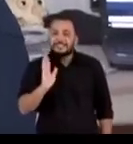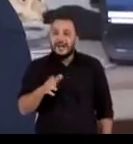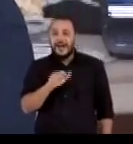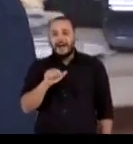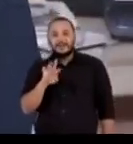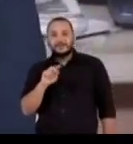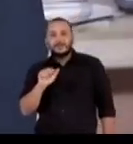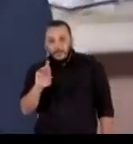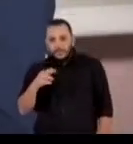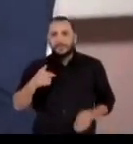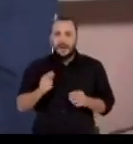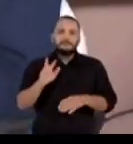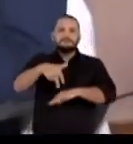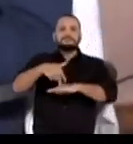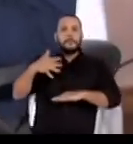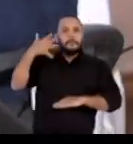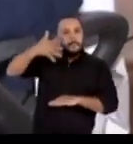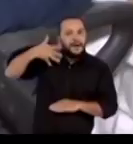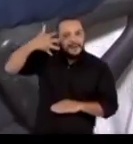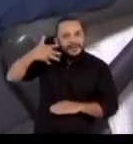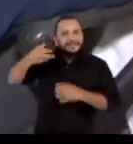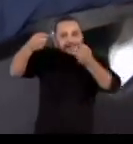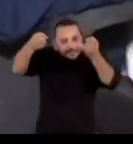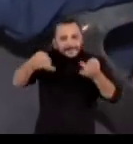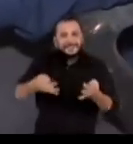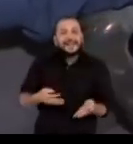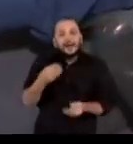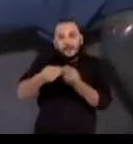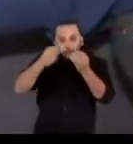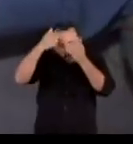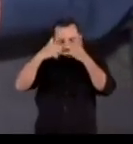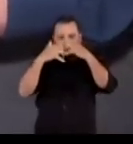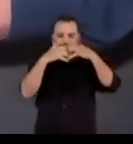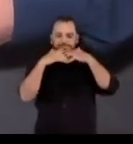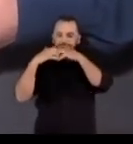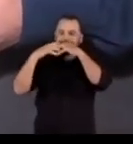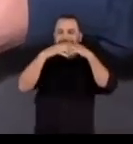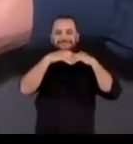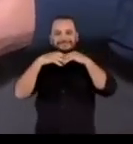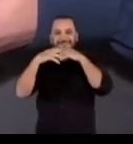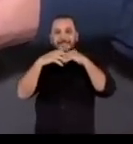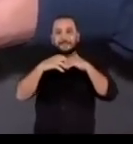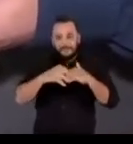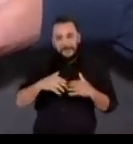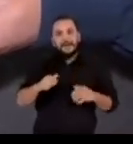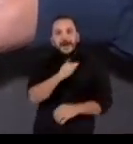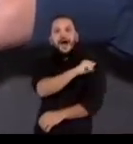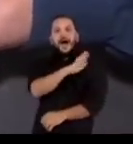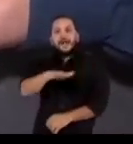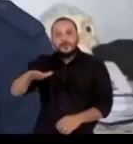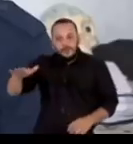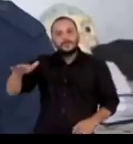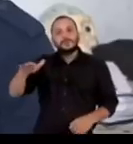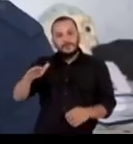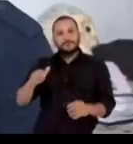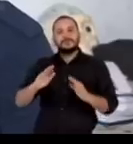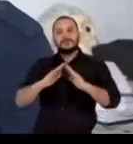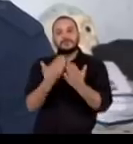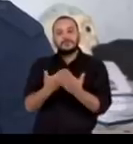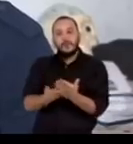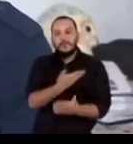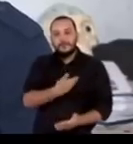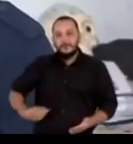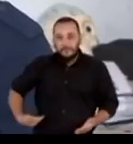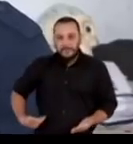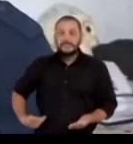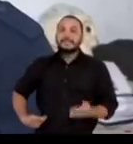faz palestras para falar sobre as maravilhas do cérebro humano para estudantes de escolas públicas como ele. Se a gente